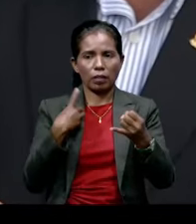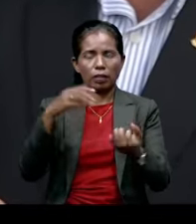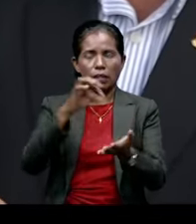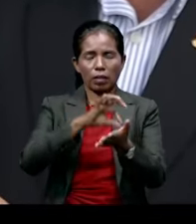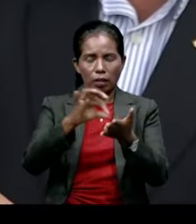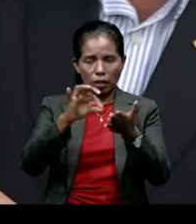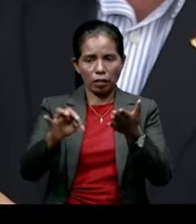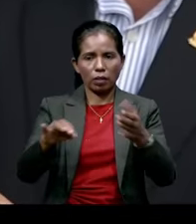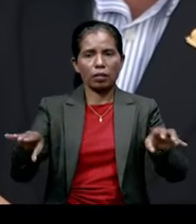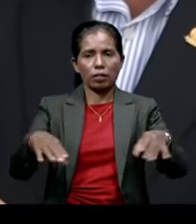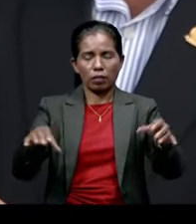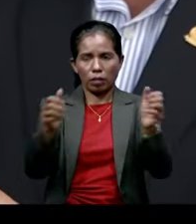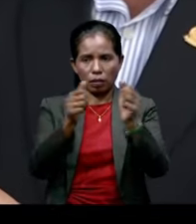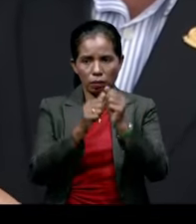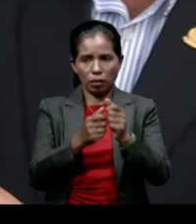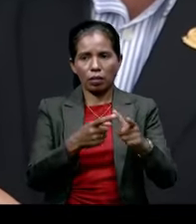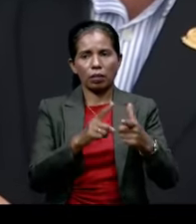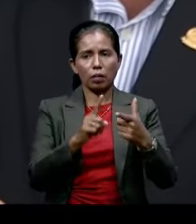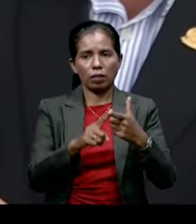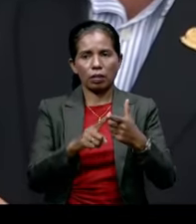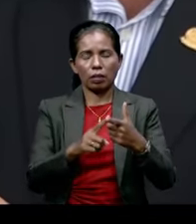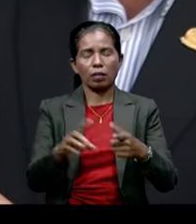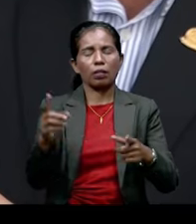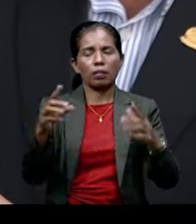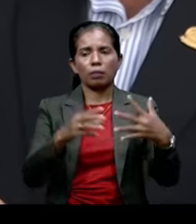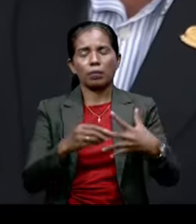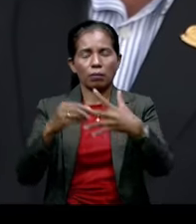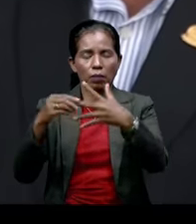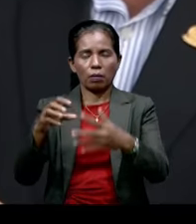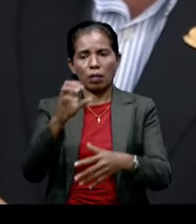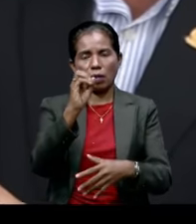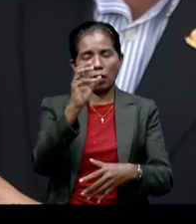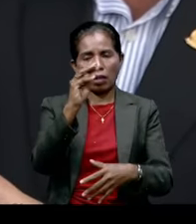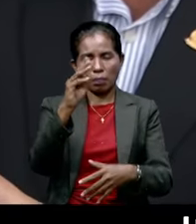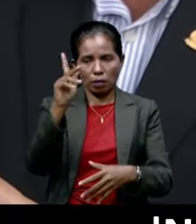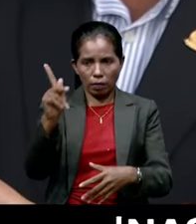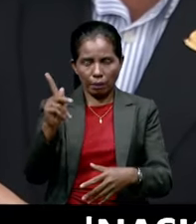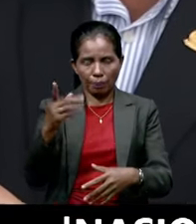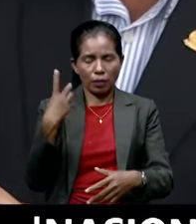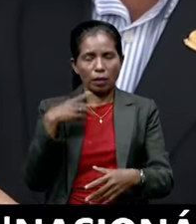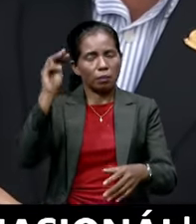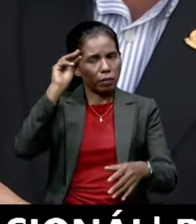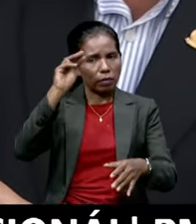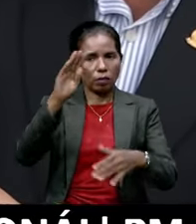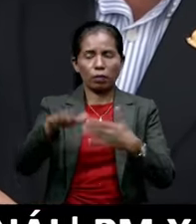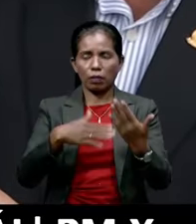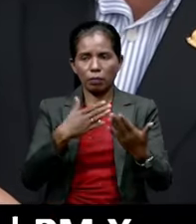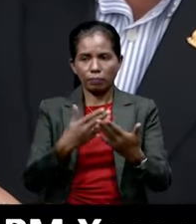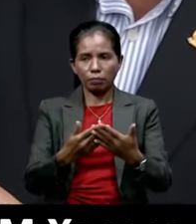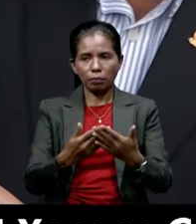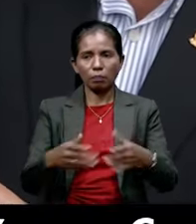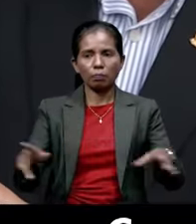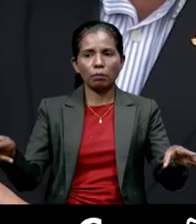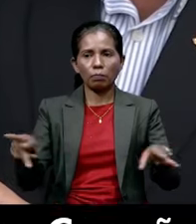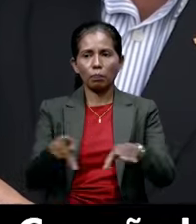e serviço a moto eu liu ba e a OMC ne ba WTO ne bem interministerial. Hoje participa